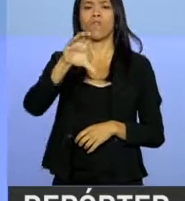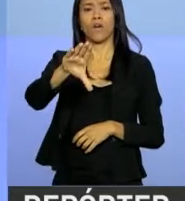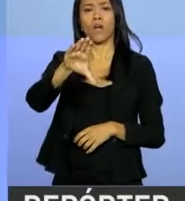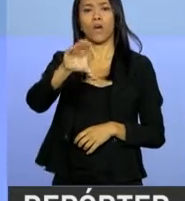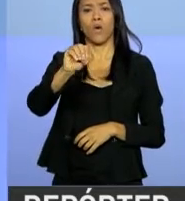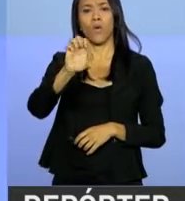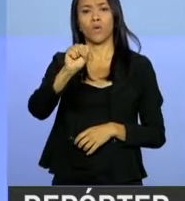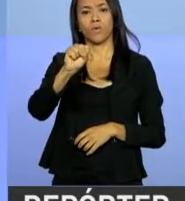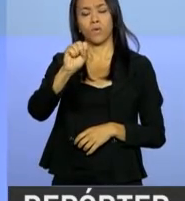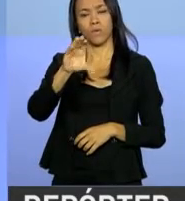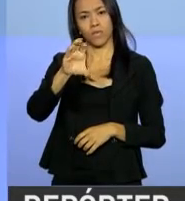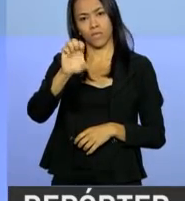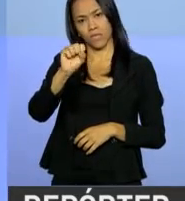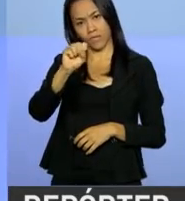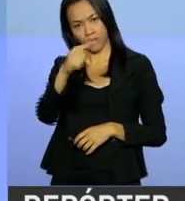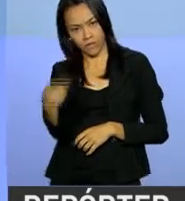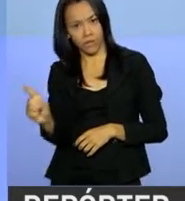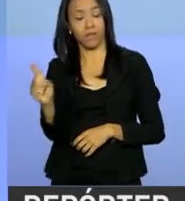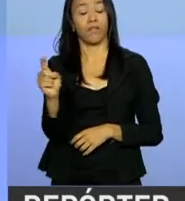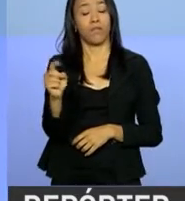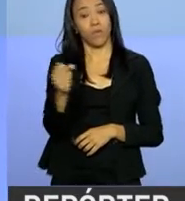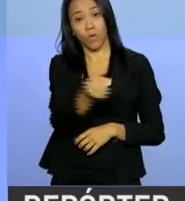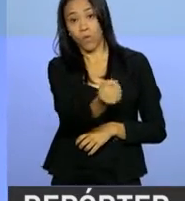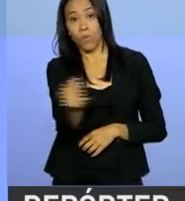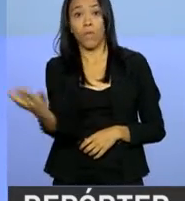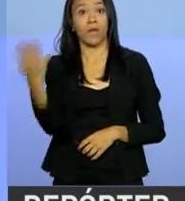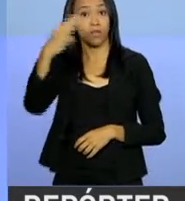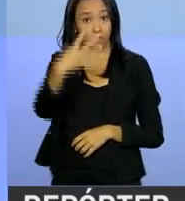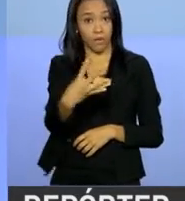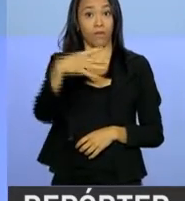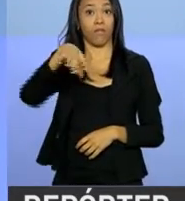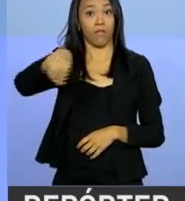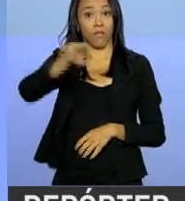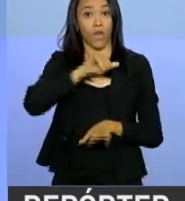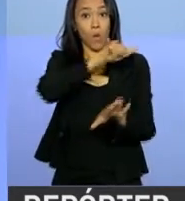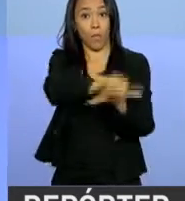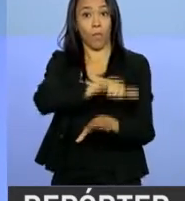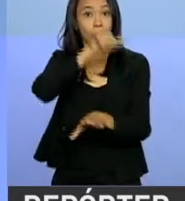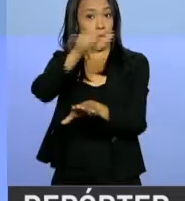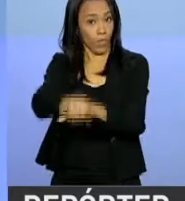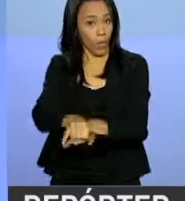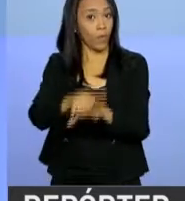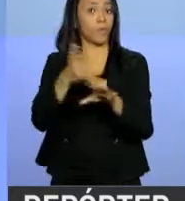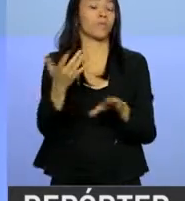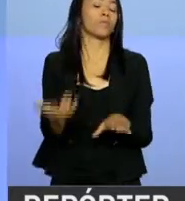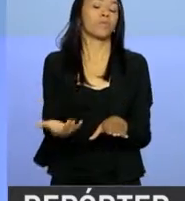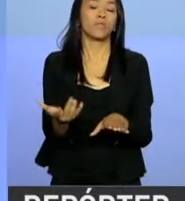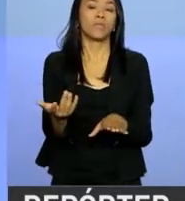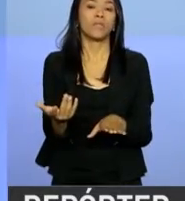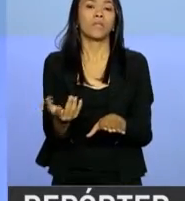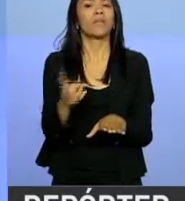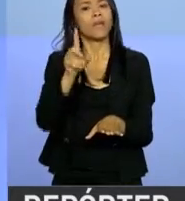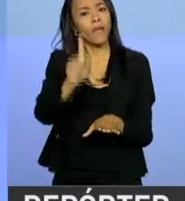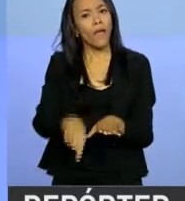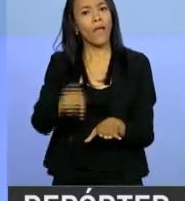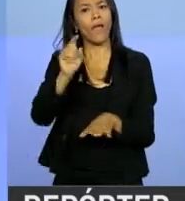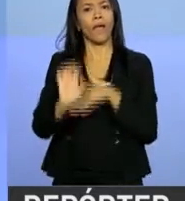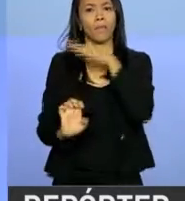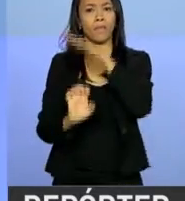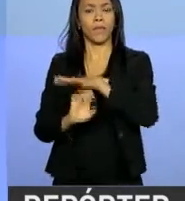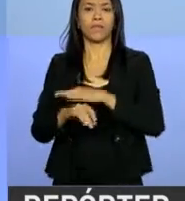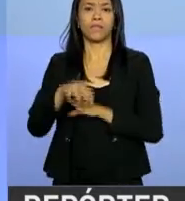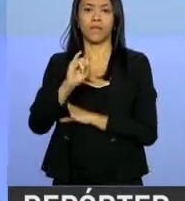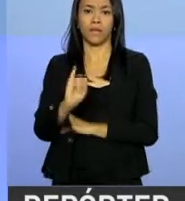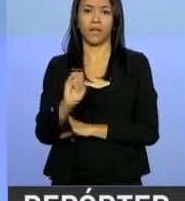aeroportos e aliado à administração dos 10 após pela infraero que a empresa brasileira